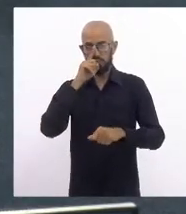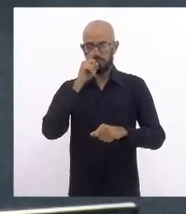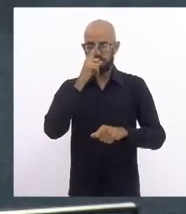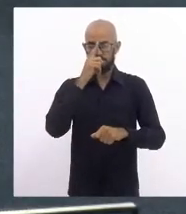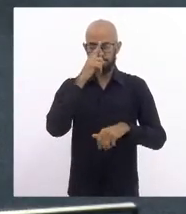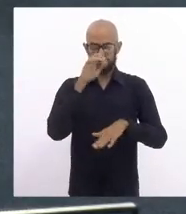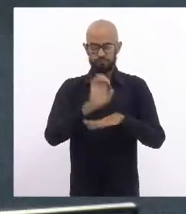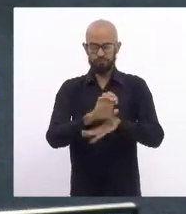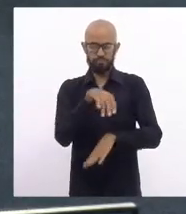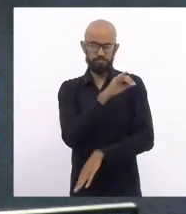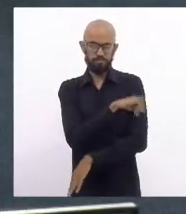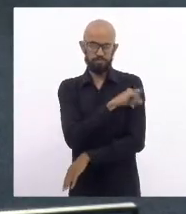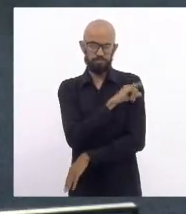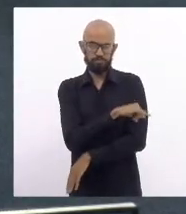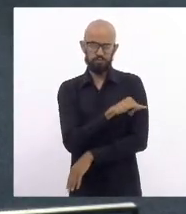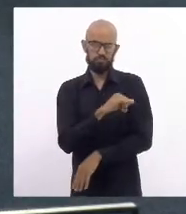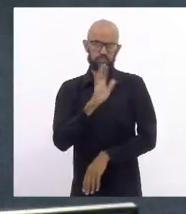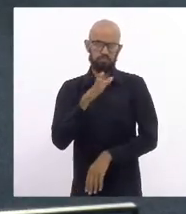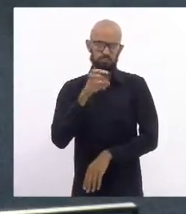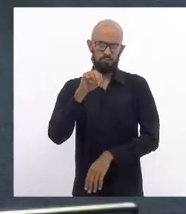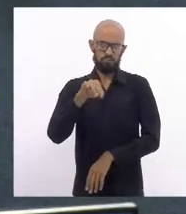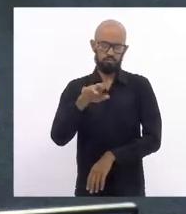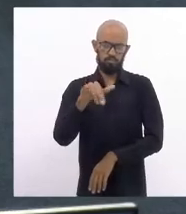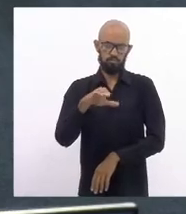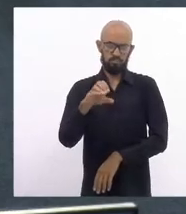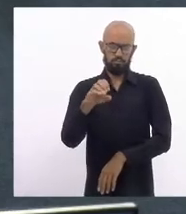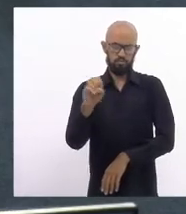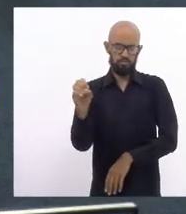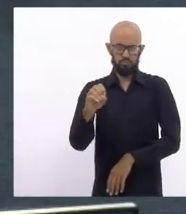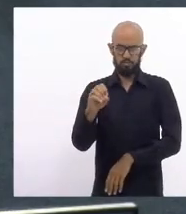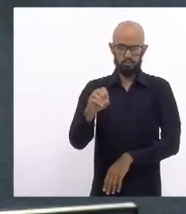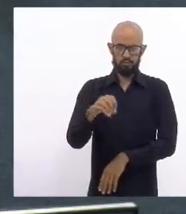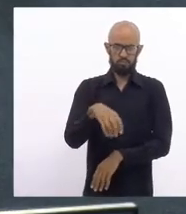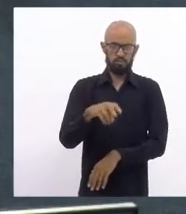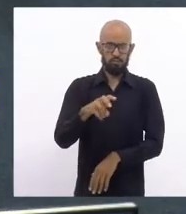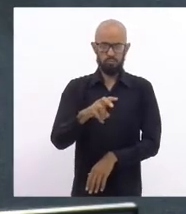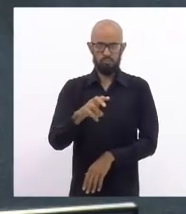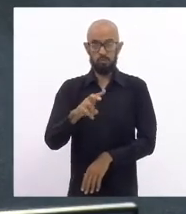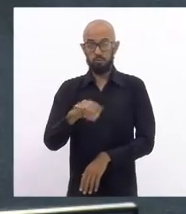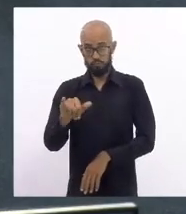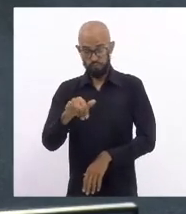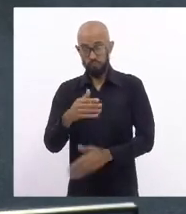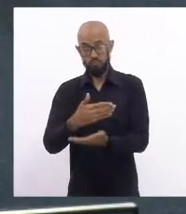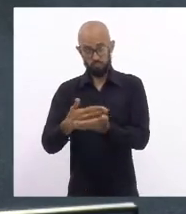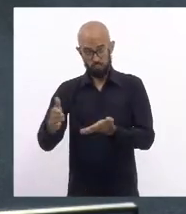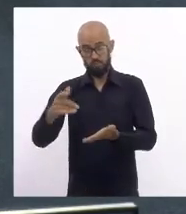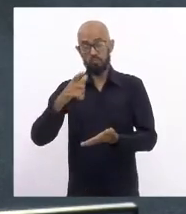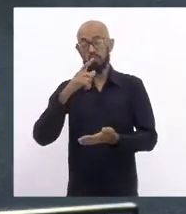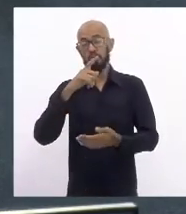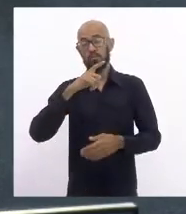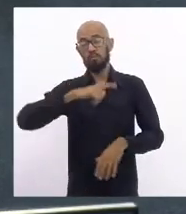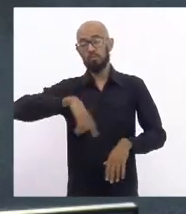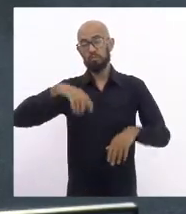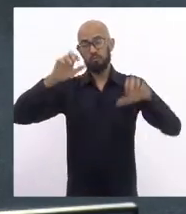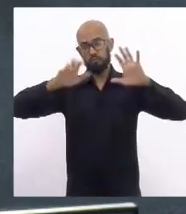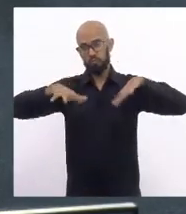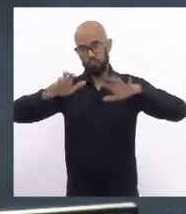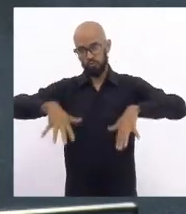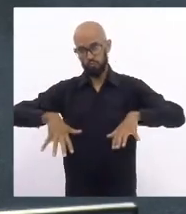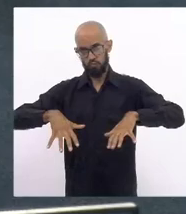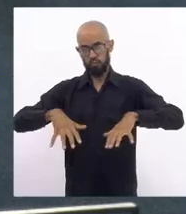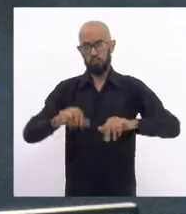Então, já estamos em março e as águas de março chegarão ao Rio de Janeiro. Então, são temas que, claro,